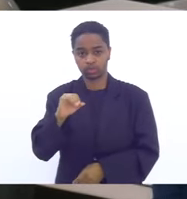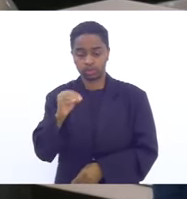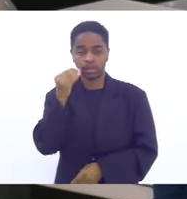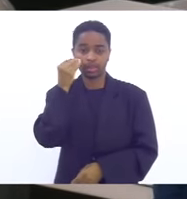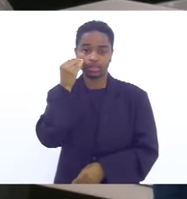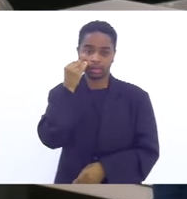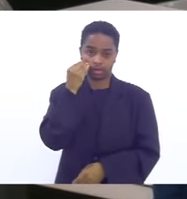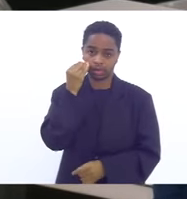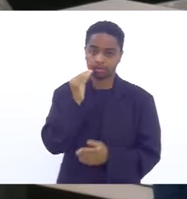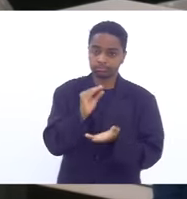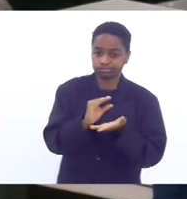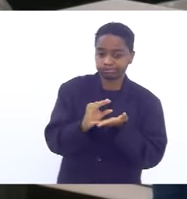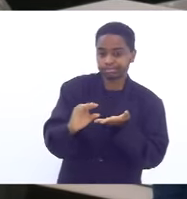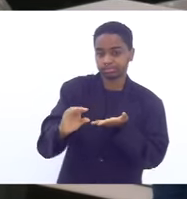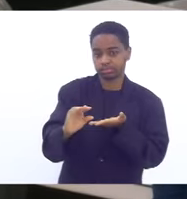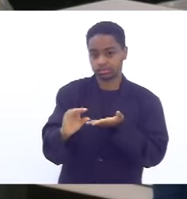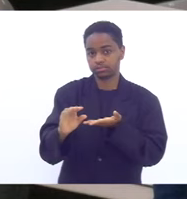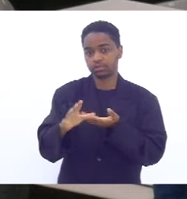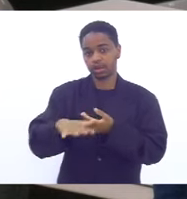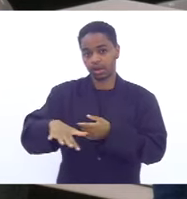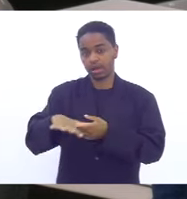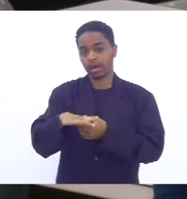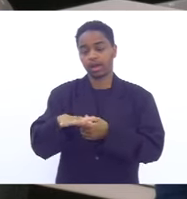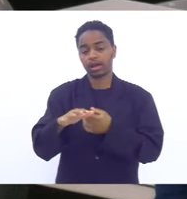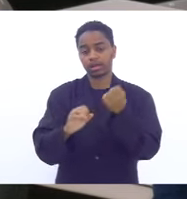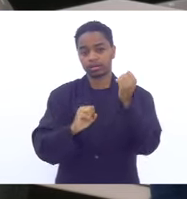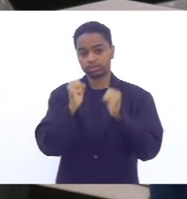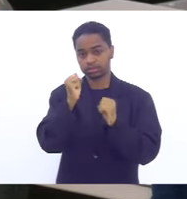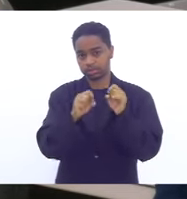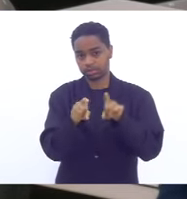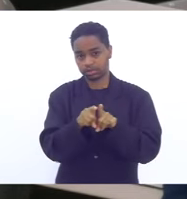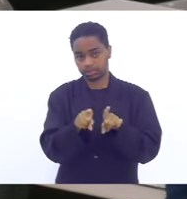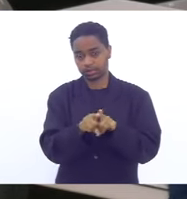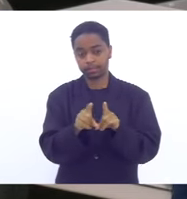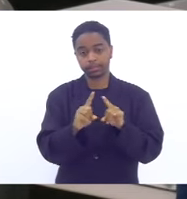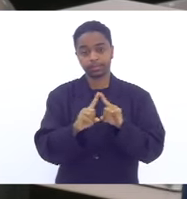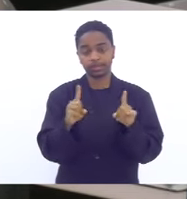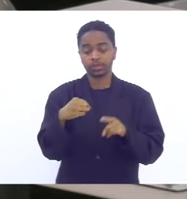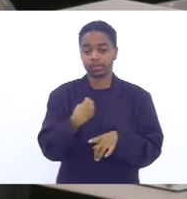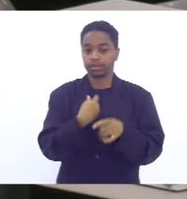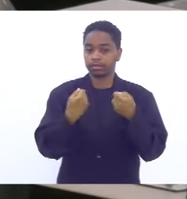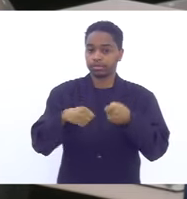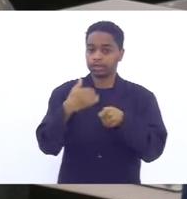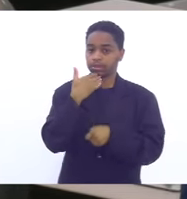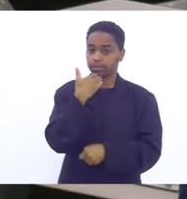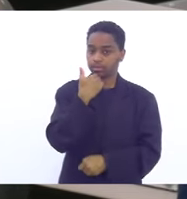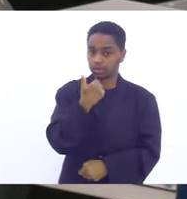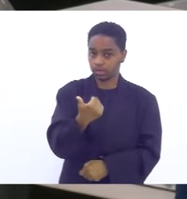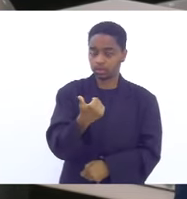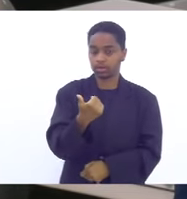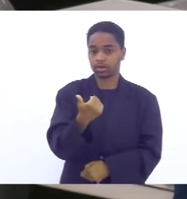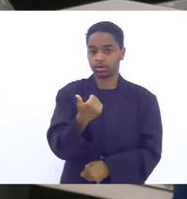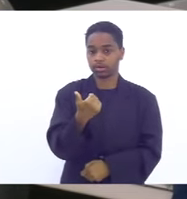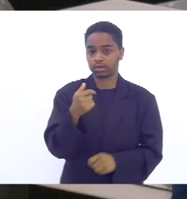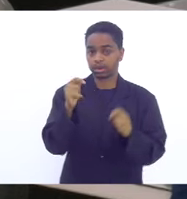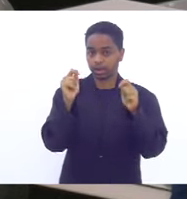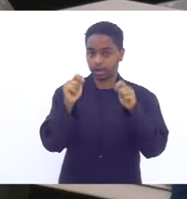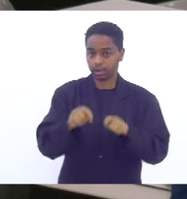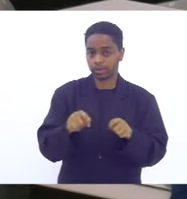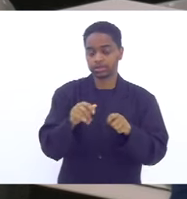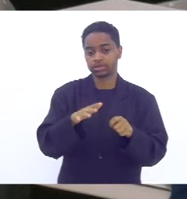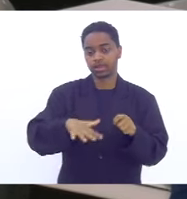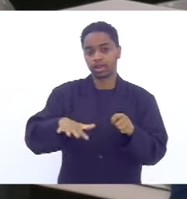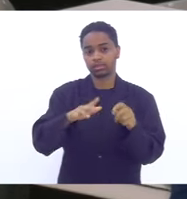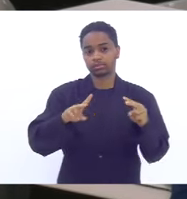conseguiu recurso para a nossa zona industrial também, e precisamos melhorar a capacidade dessa